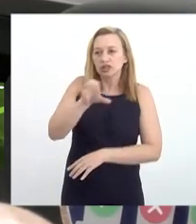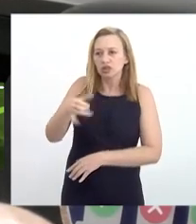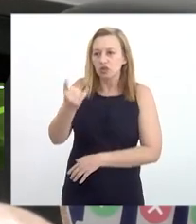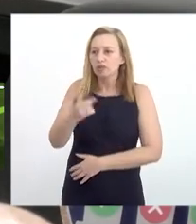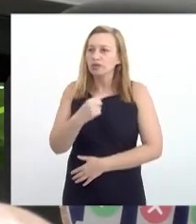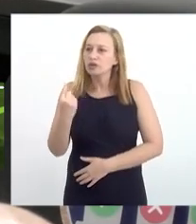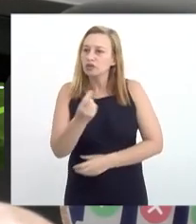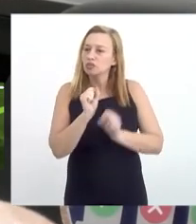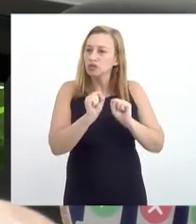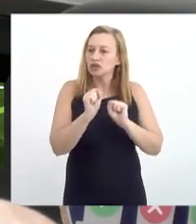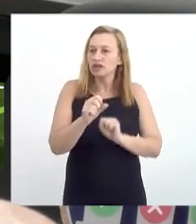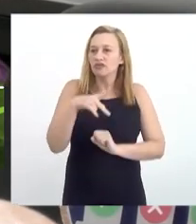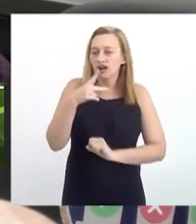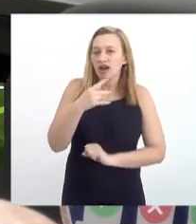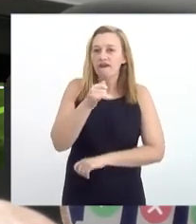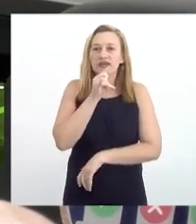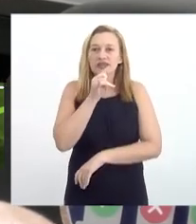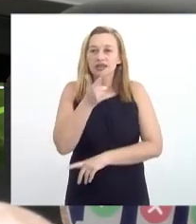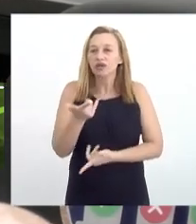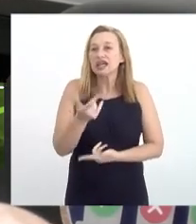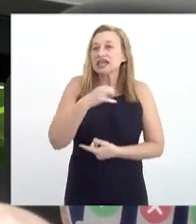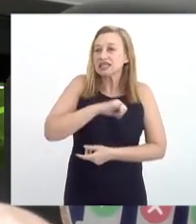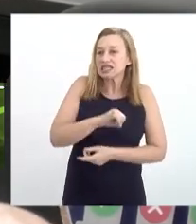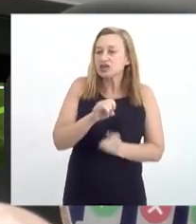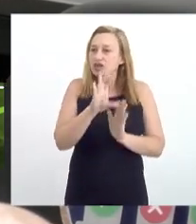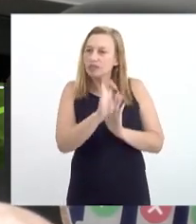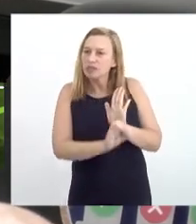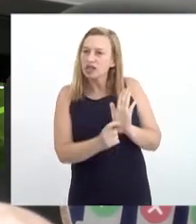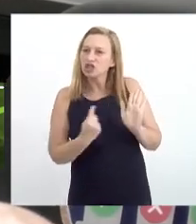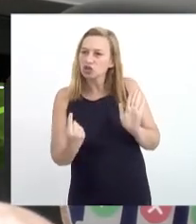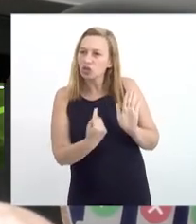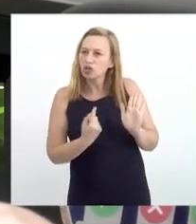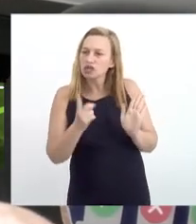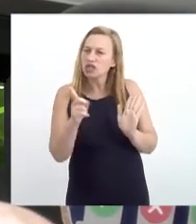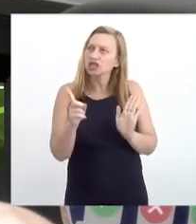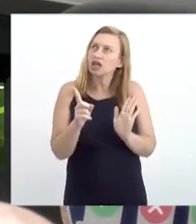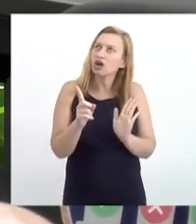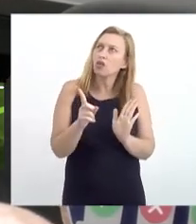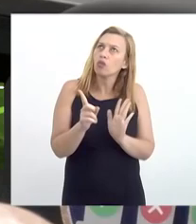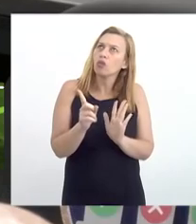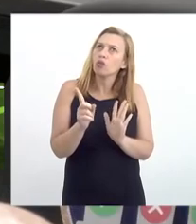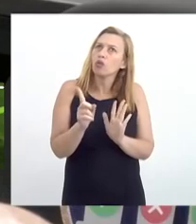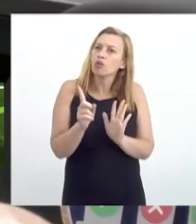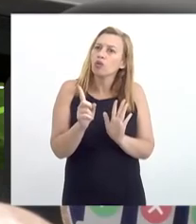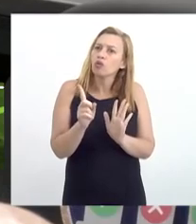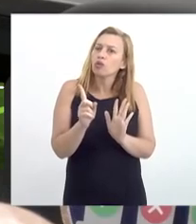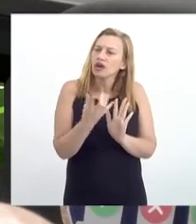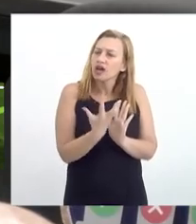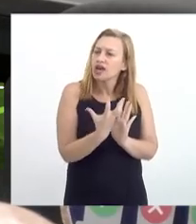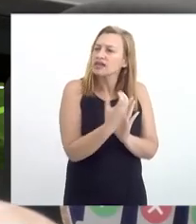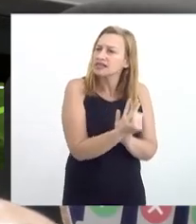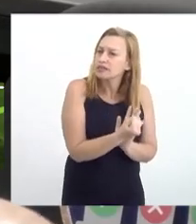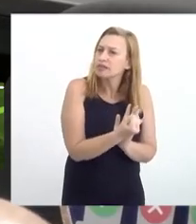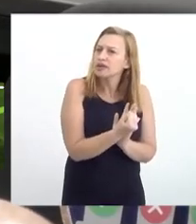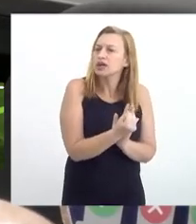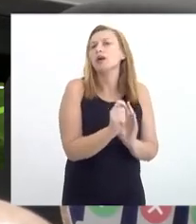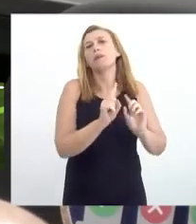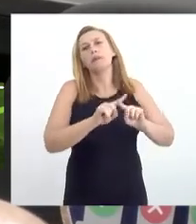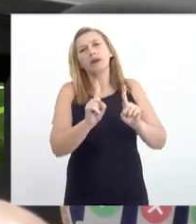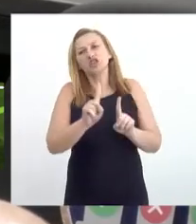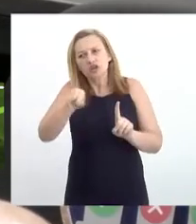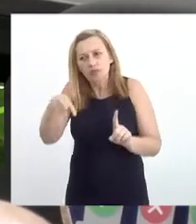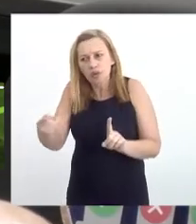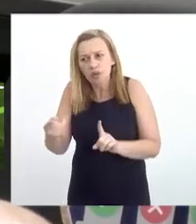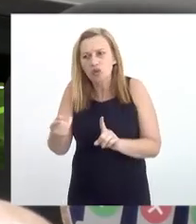para a gente questionar, por exemplo, se uma emenda nossa, que não consta como a corrida, mas após essa